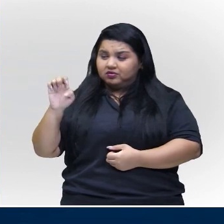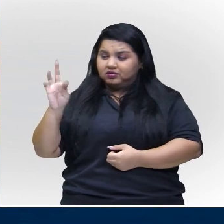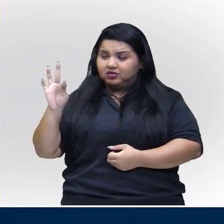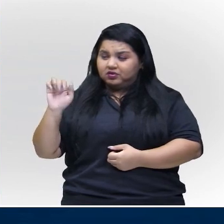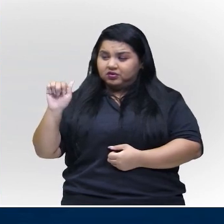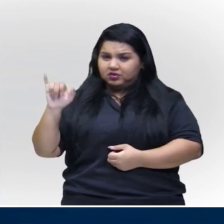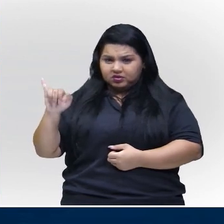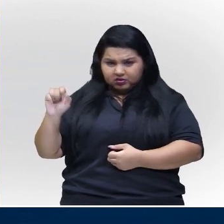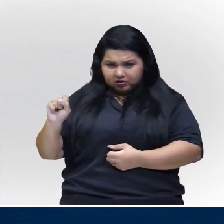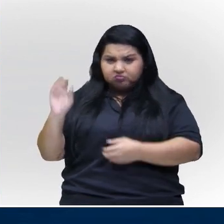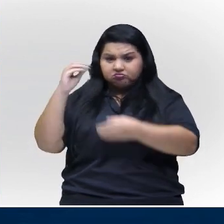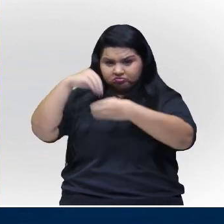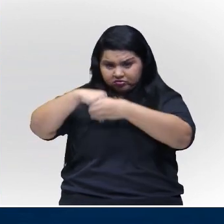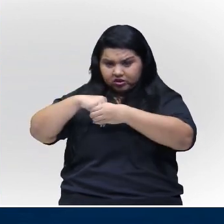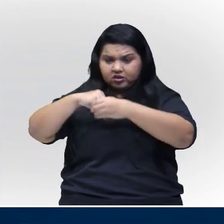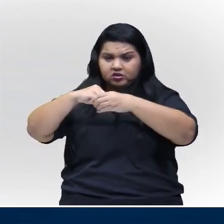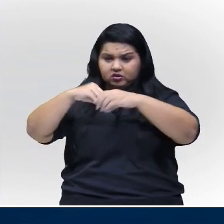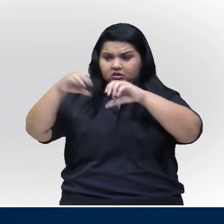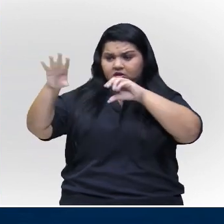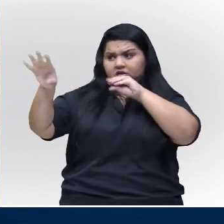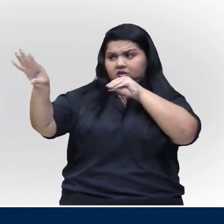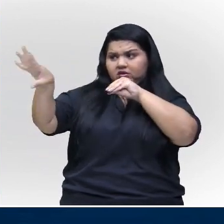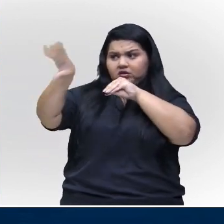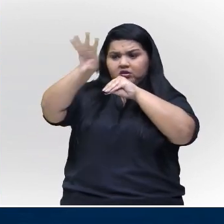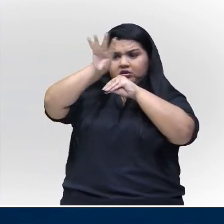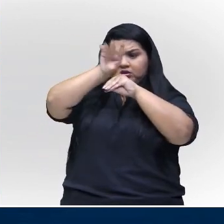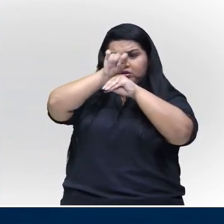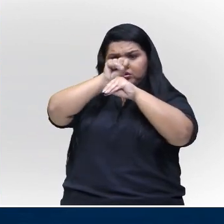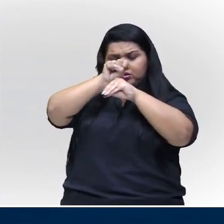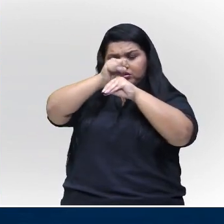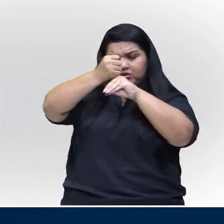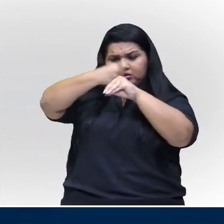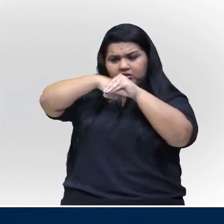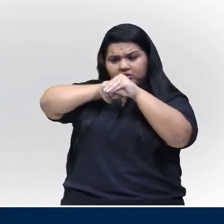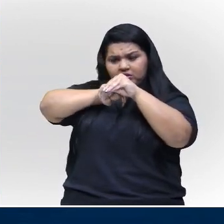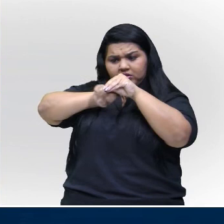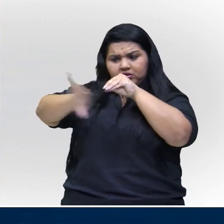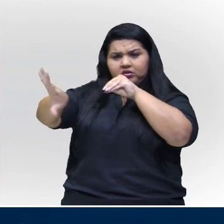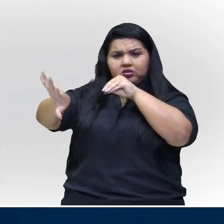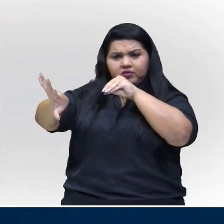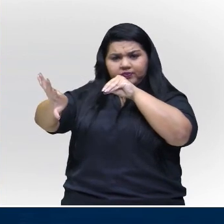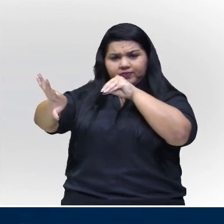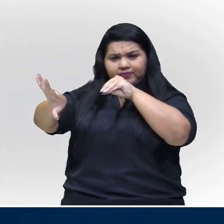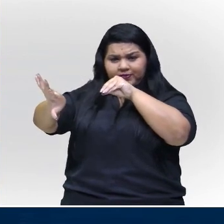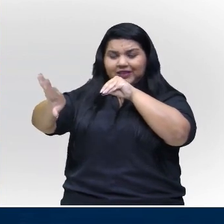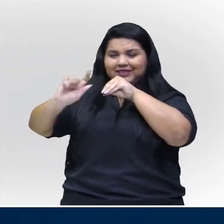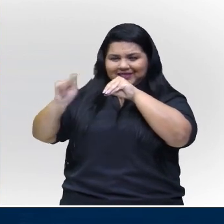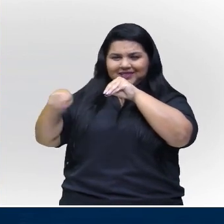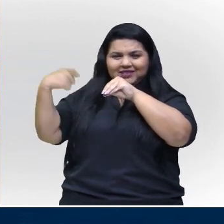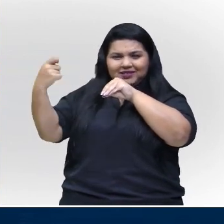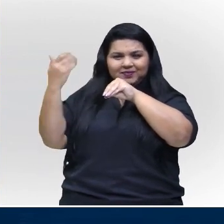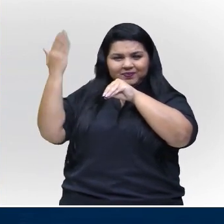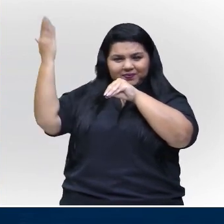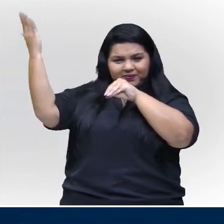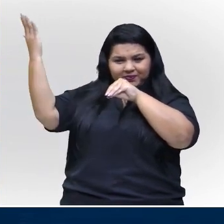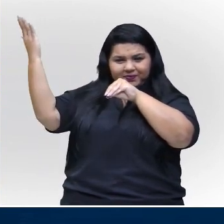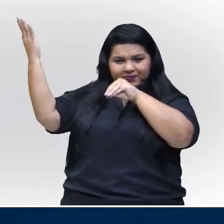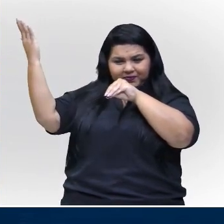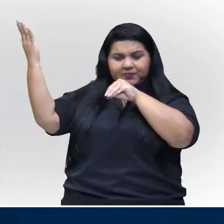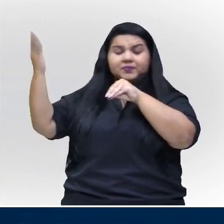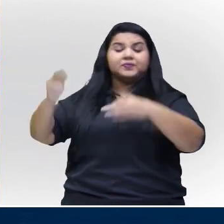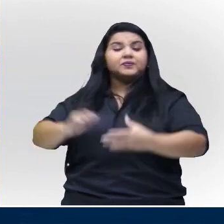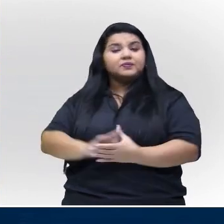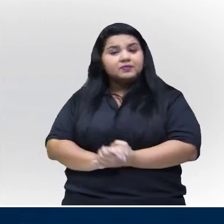nos cloroplastos, certo? Então o cloroplasto ele se apresenta nessa cor esverdeada por causa da presença da clorofila, que é um